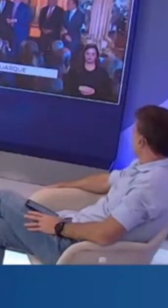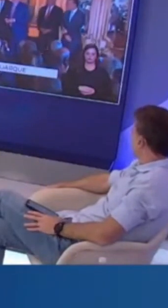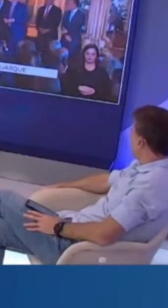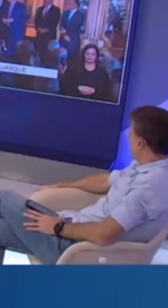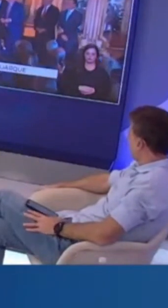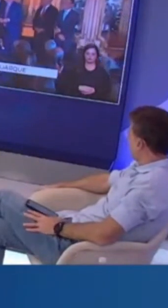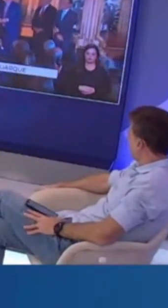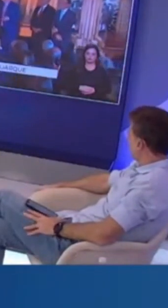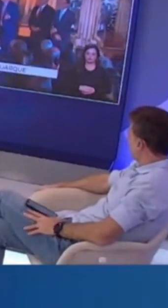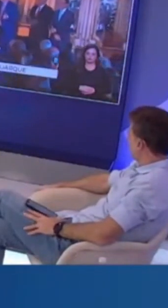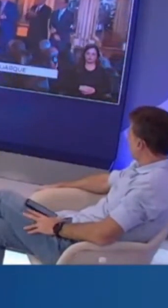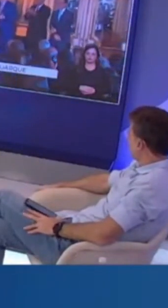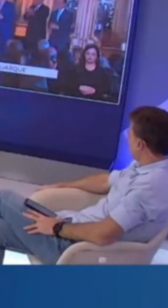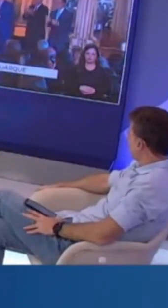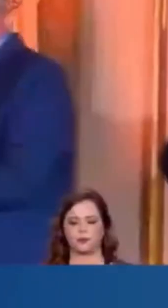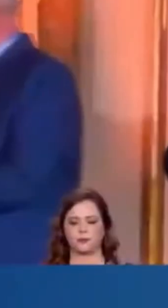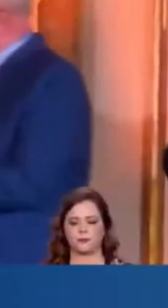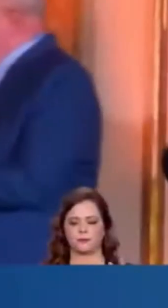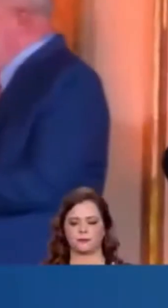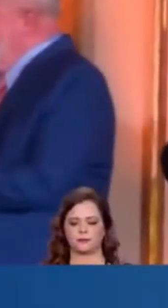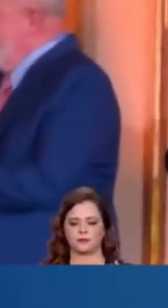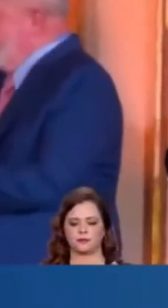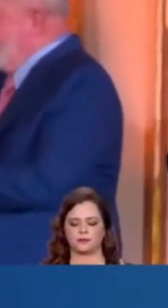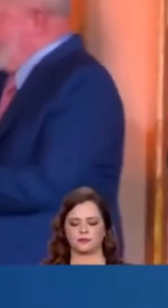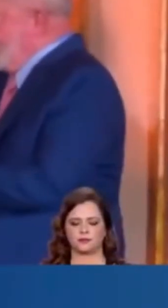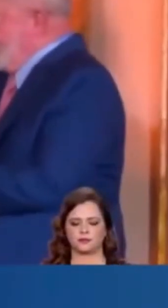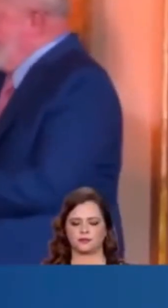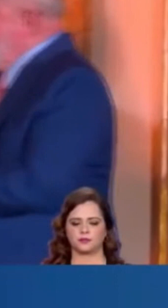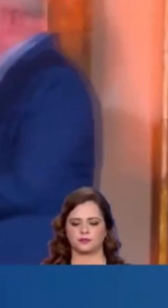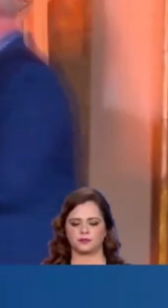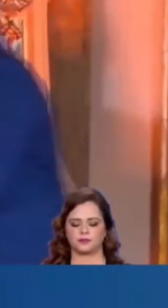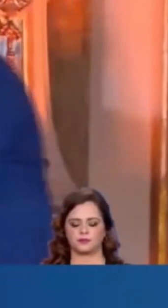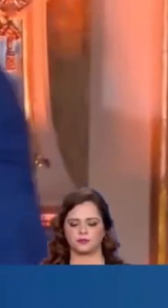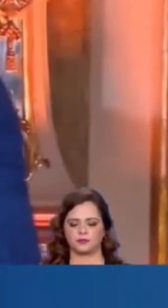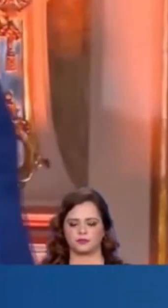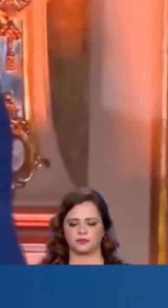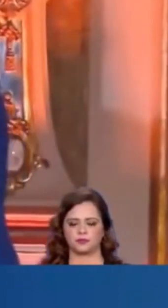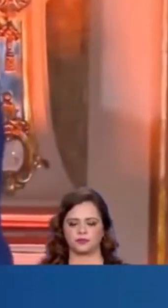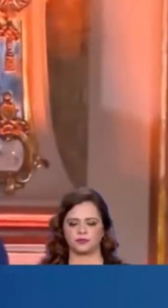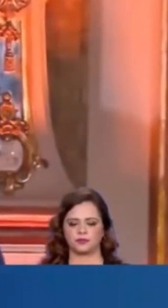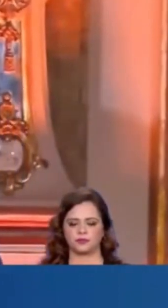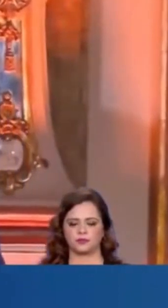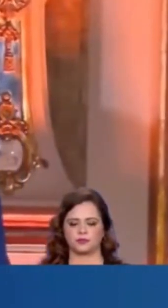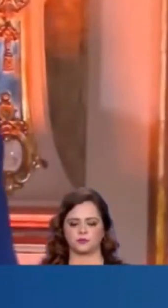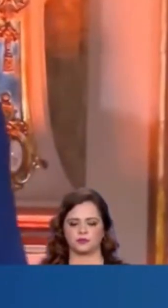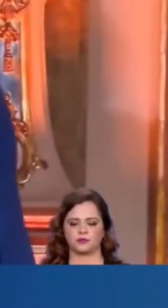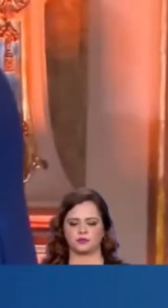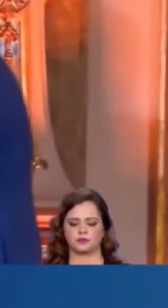mas essa cerimônia com Chico Buarque tem uma grandeza que supera